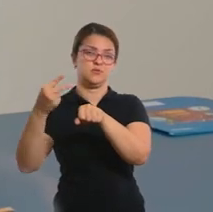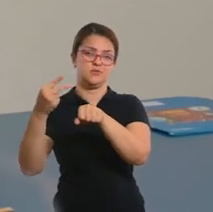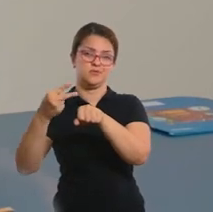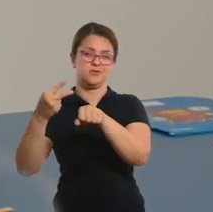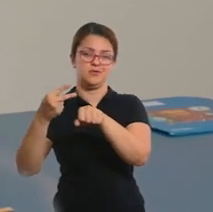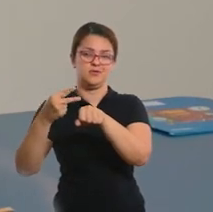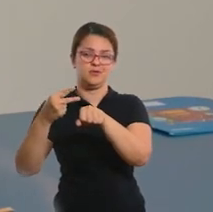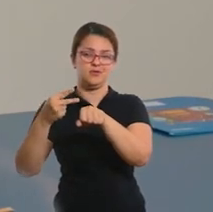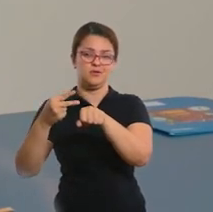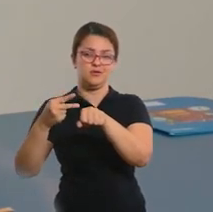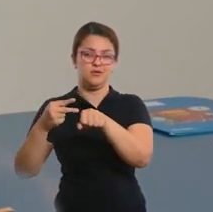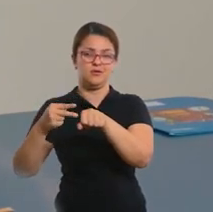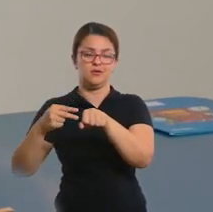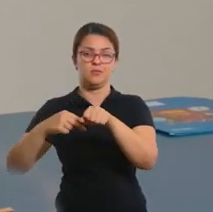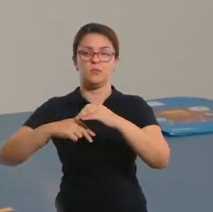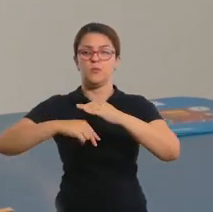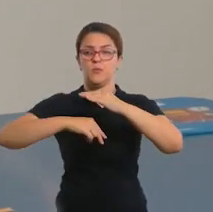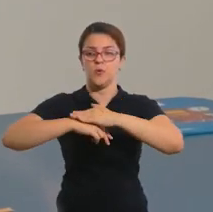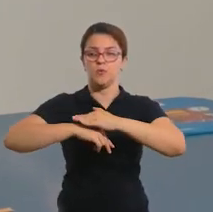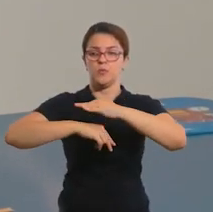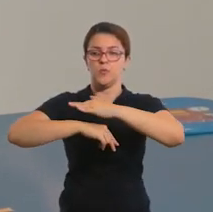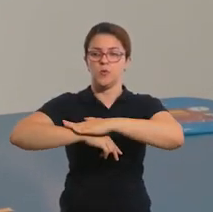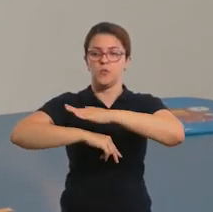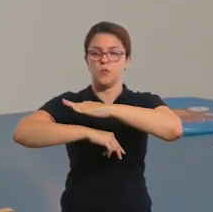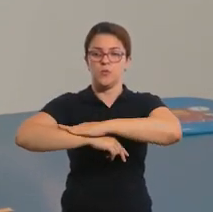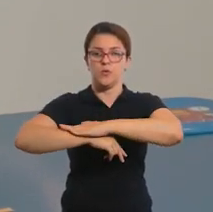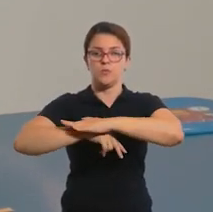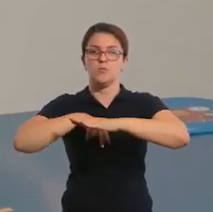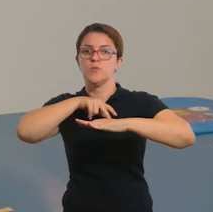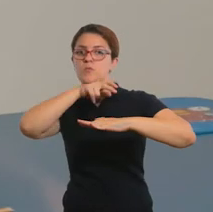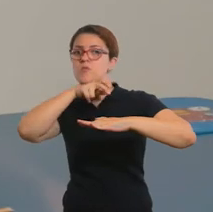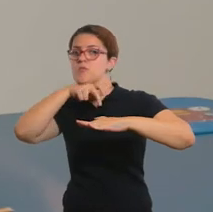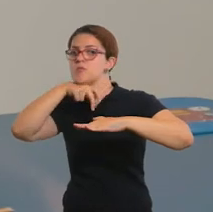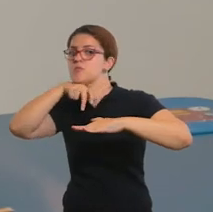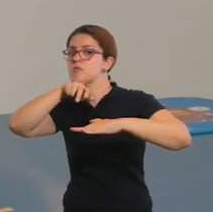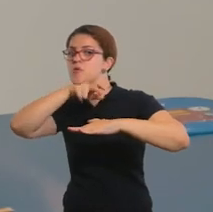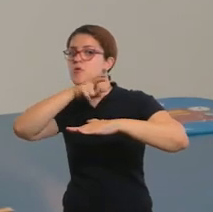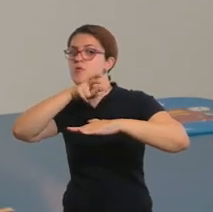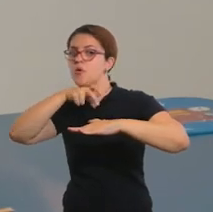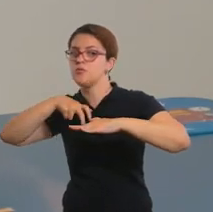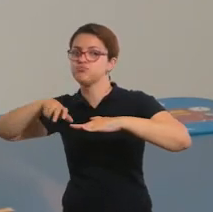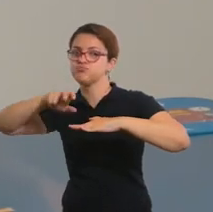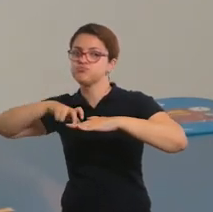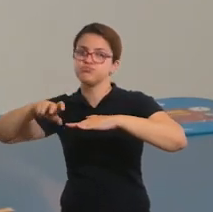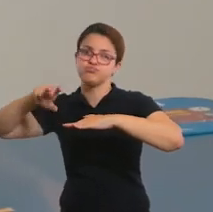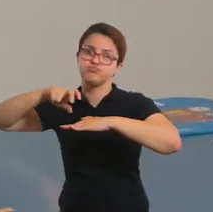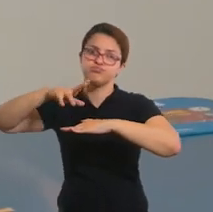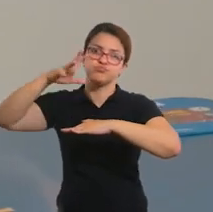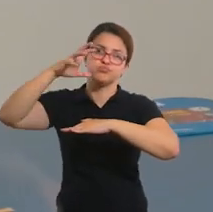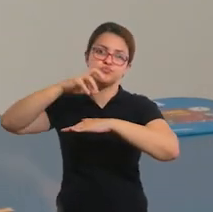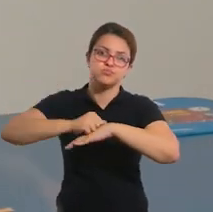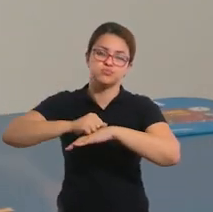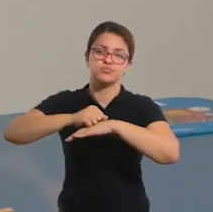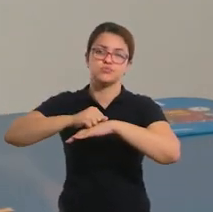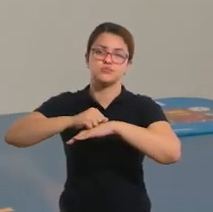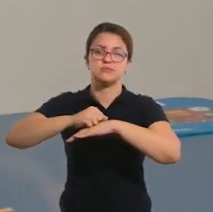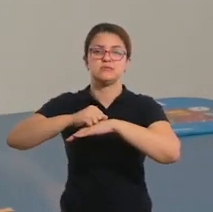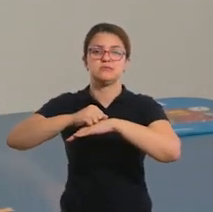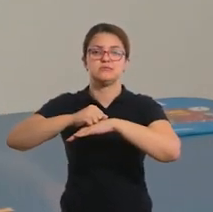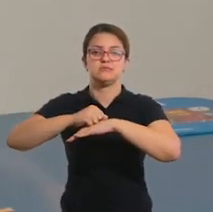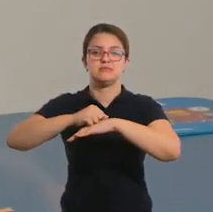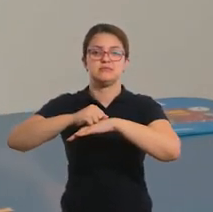secundário. E nós podemos dizer que o sapo serve de alimento para a cobra, que é o